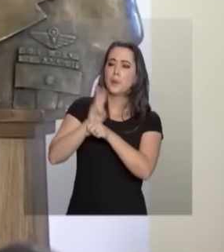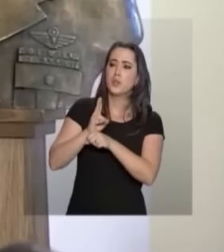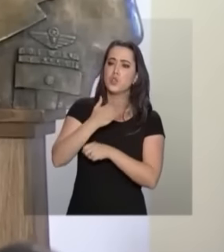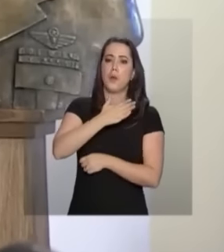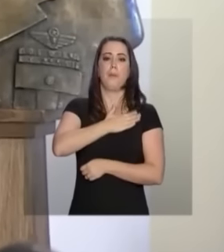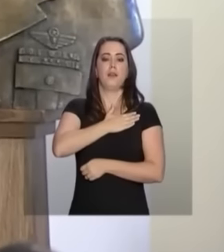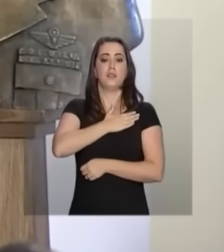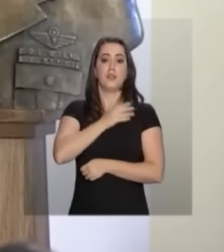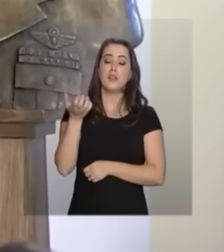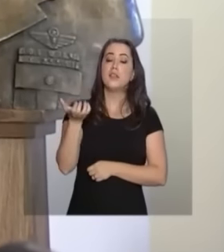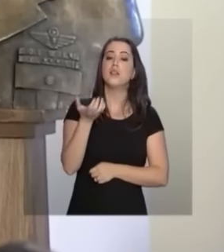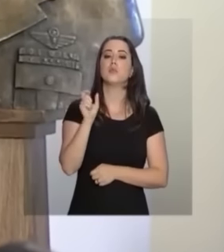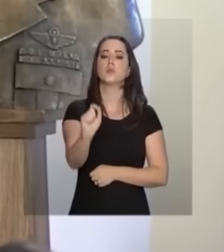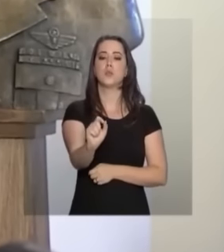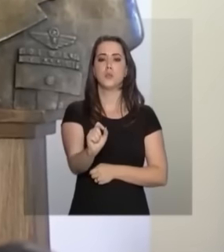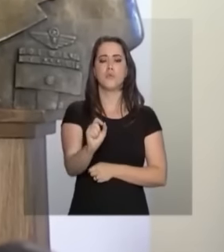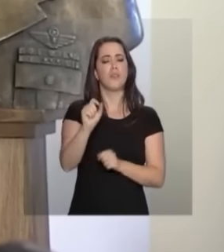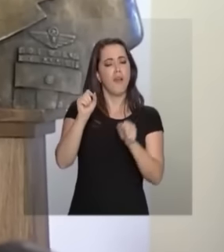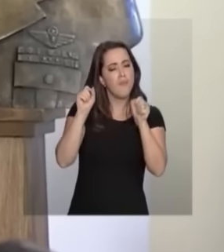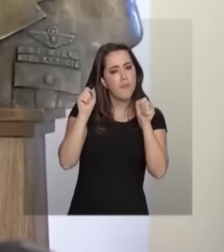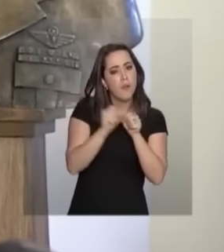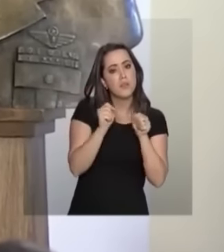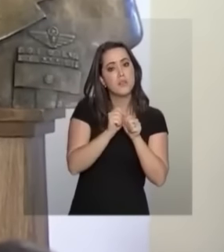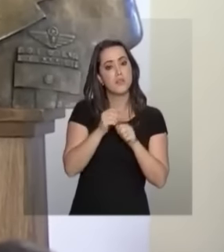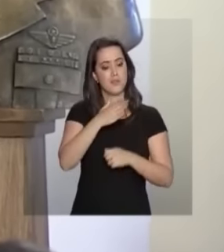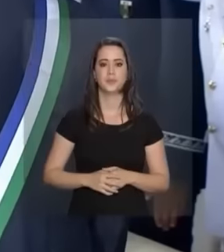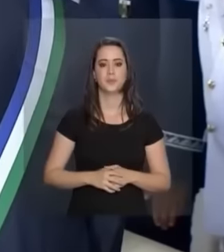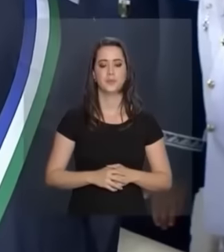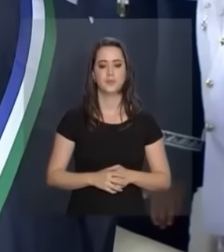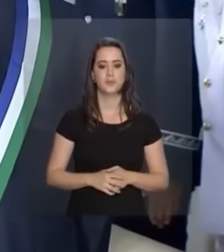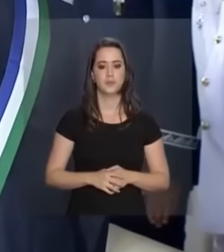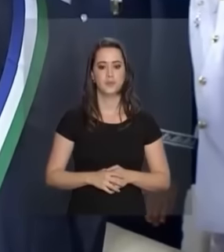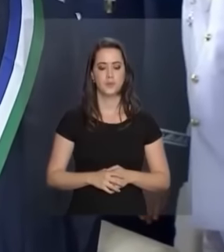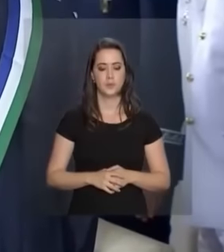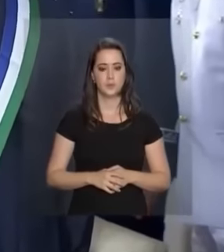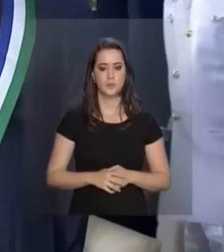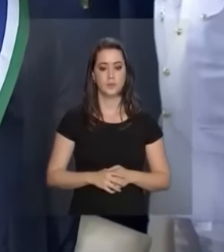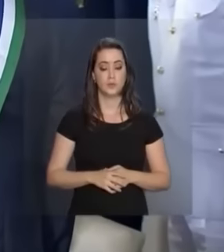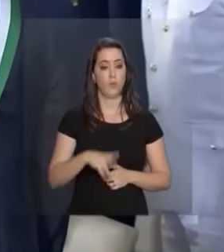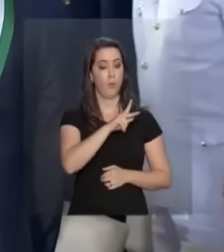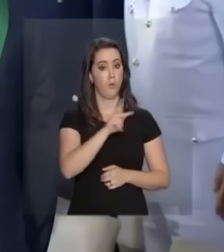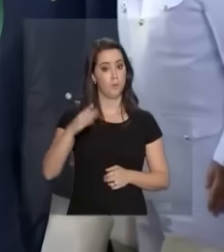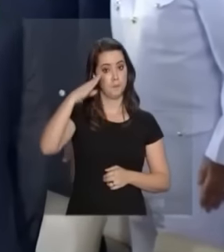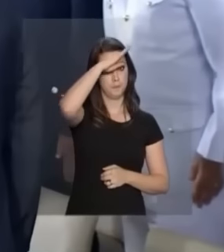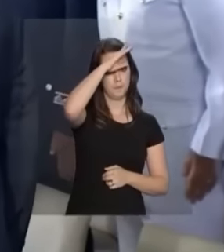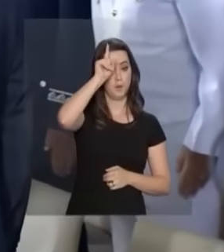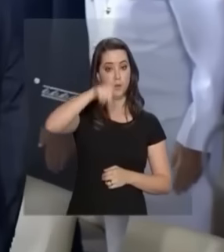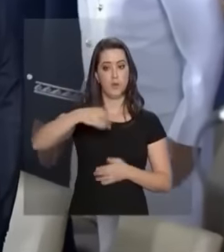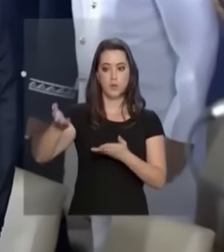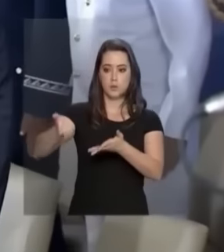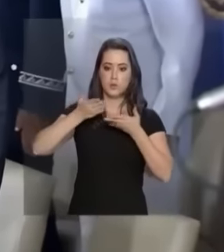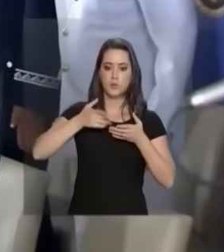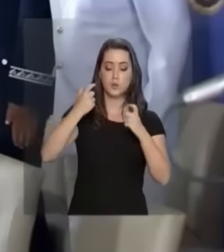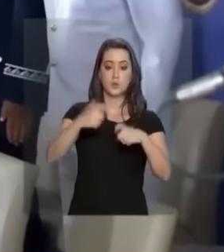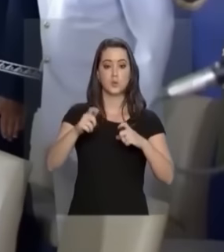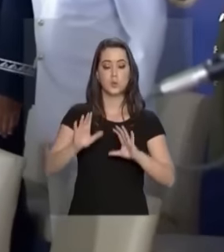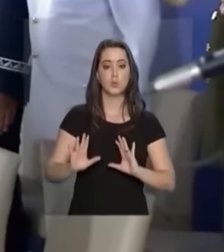penal que vai correr perante o Supremo Tribunal Federal aí eh vai ser discutido não tenho dúvida pelos